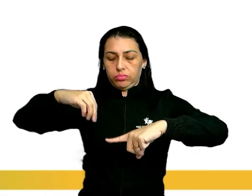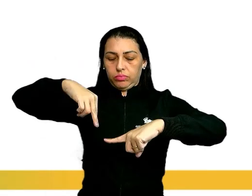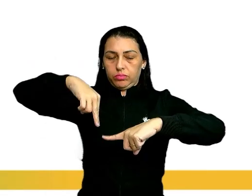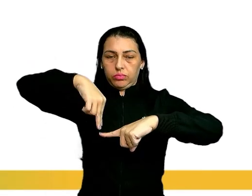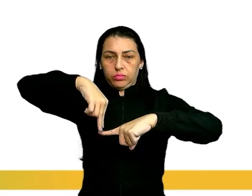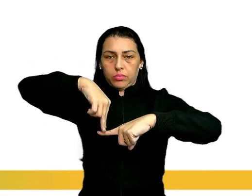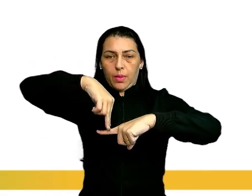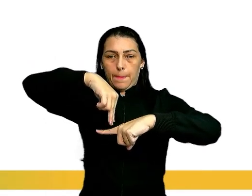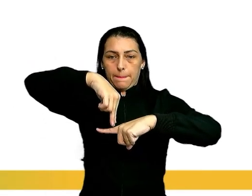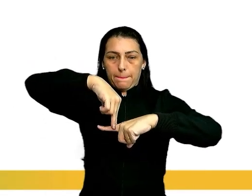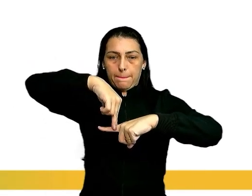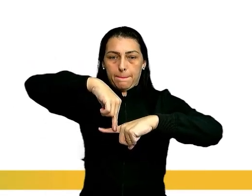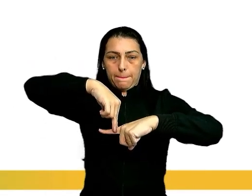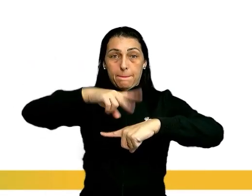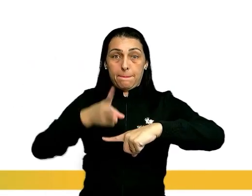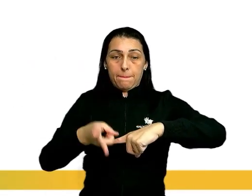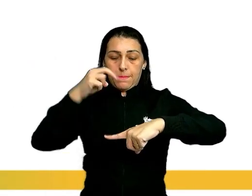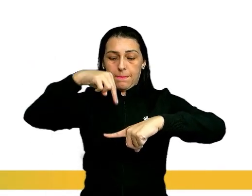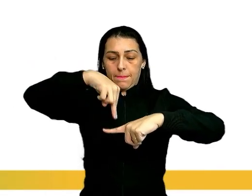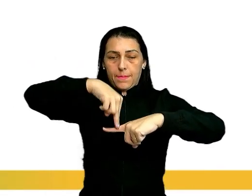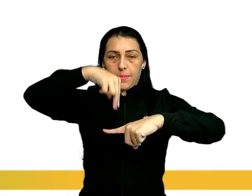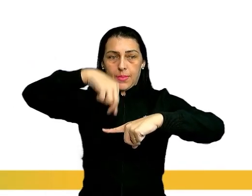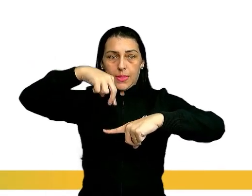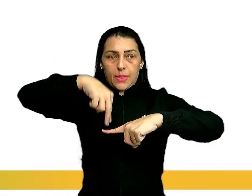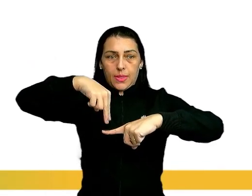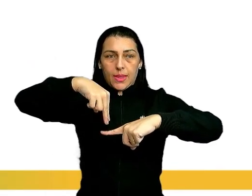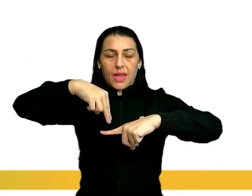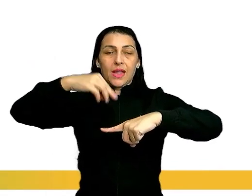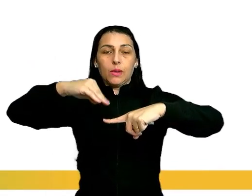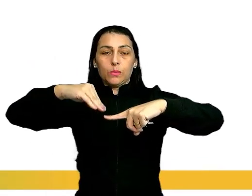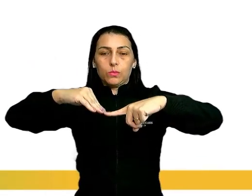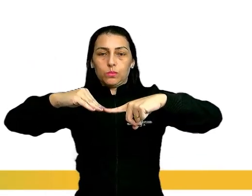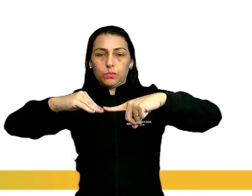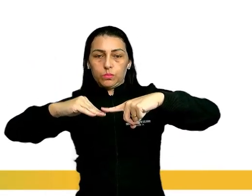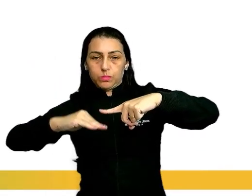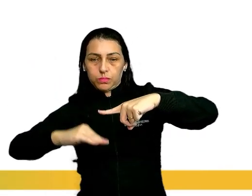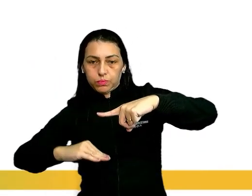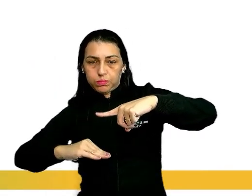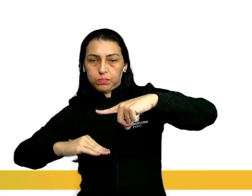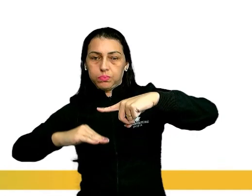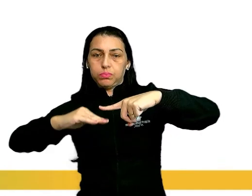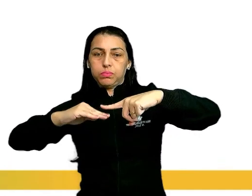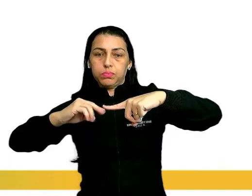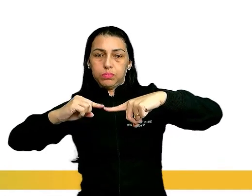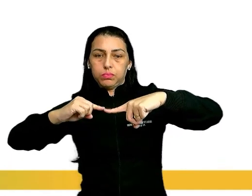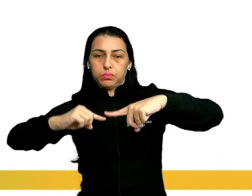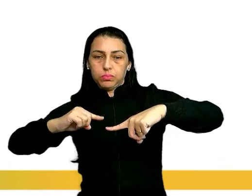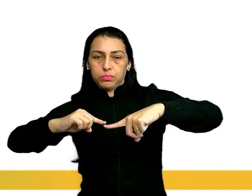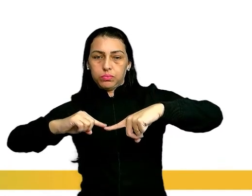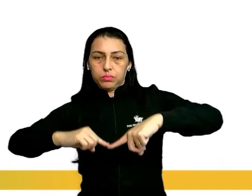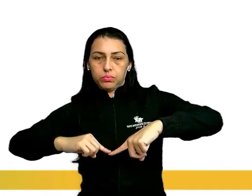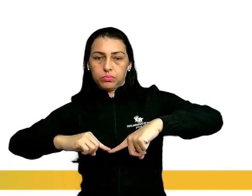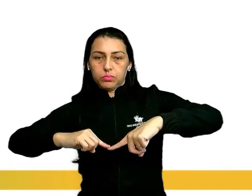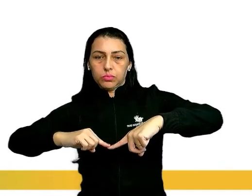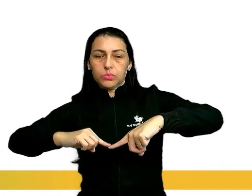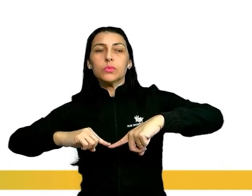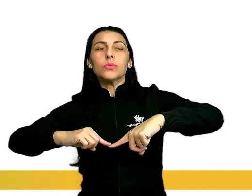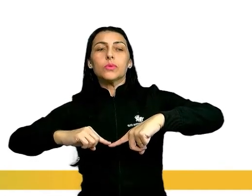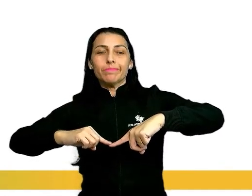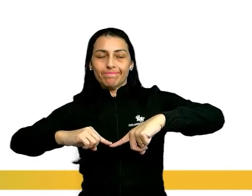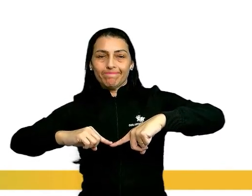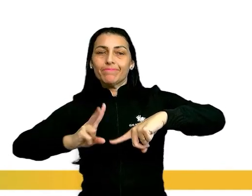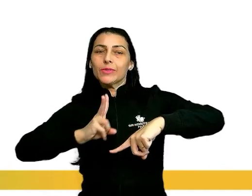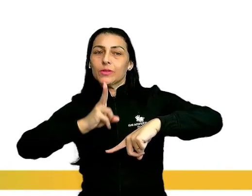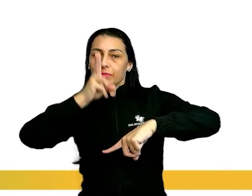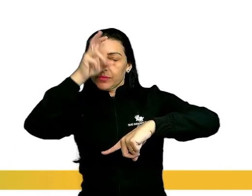Note que quando ela está ali no meio a corda está tendendo então um pouco para baixo né Então temos ali uma força tracionando